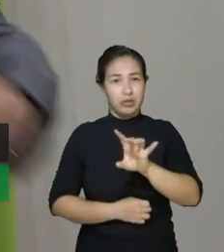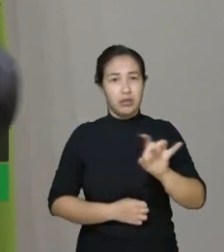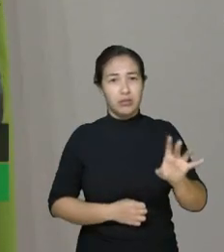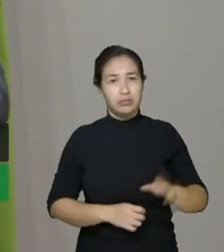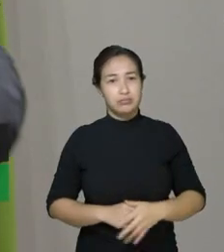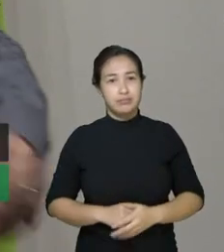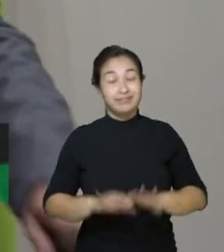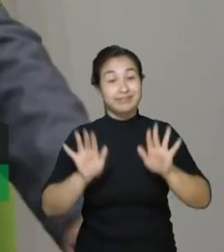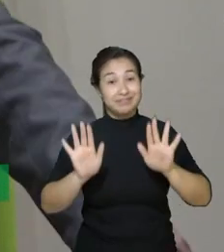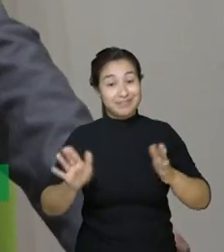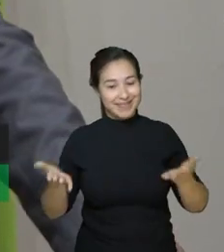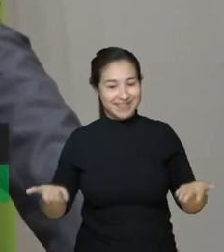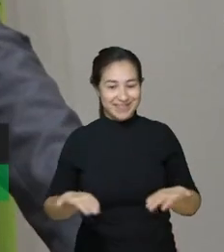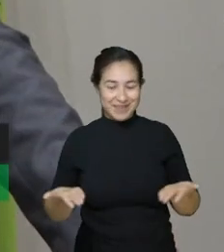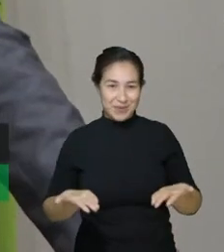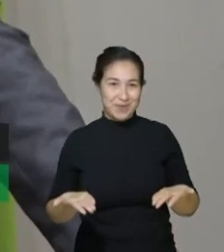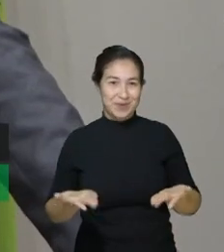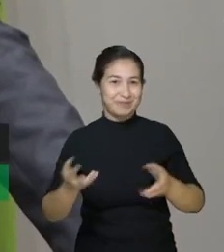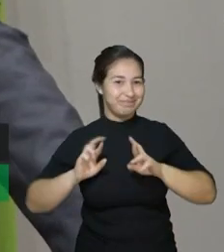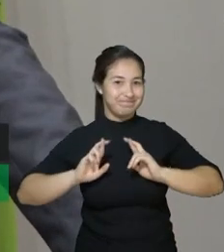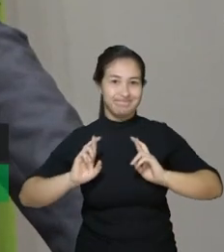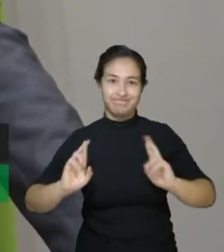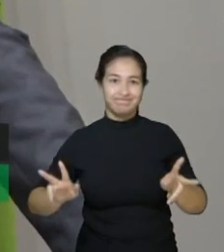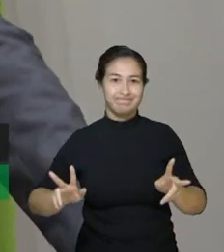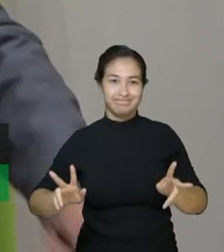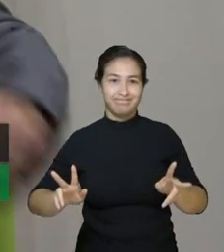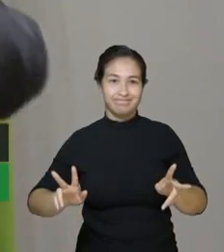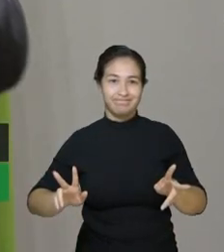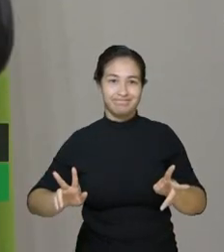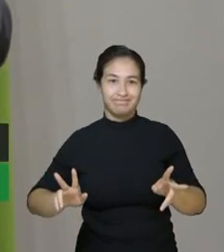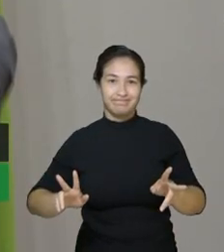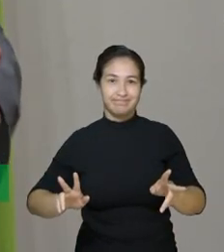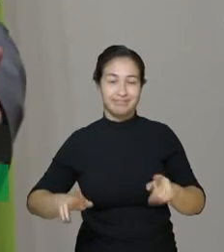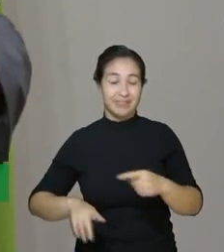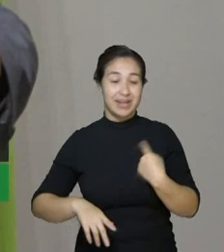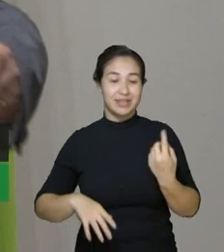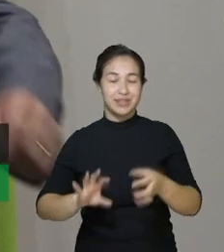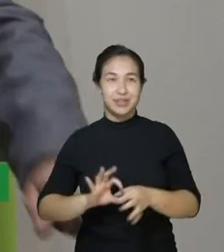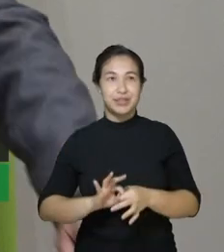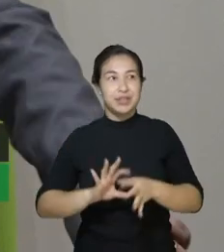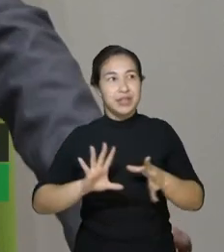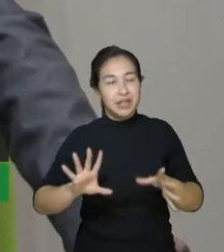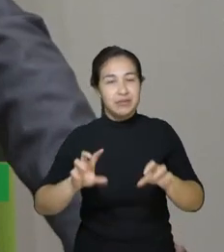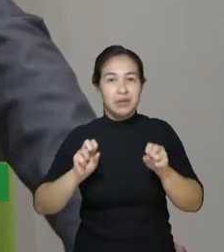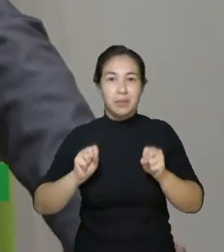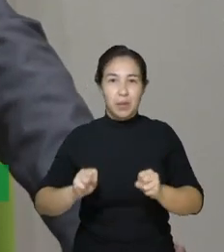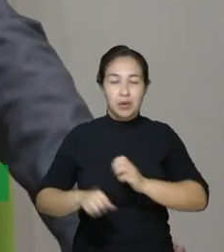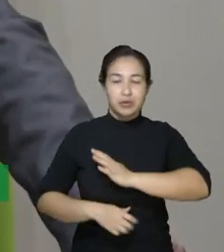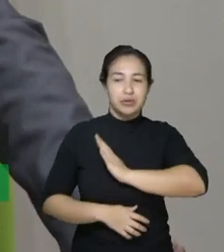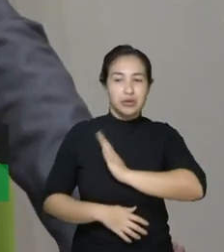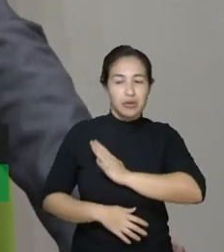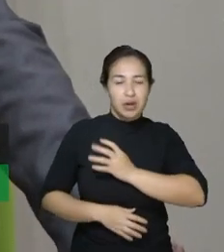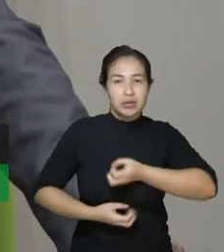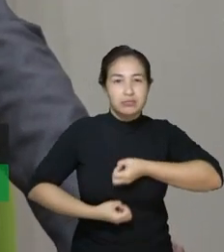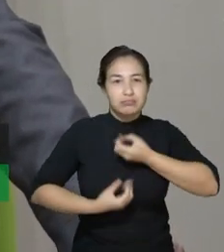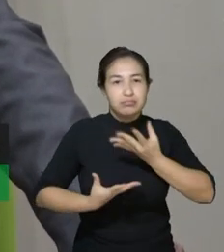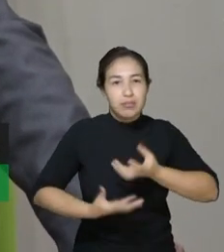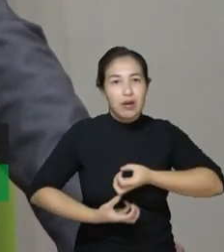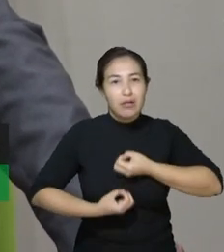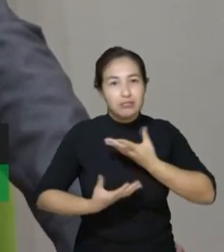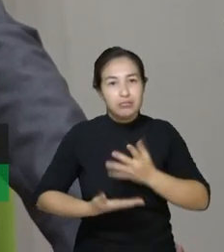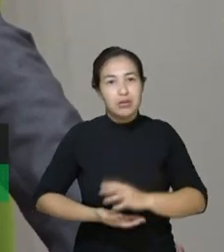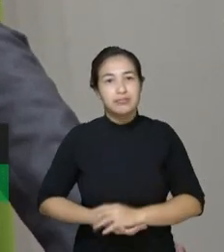Mas nesse momento aqui a gente se permite despojar um pouco de falar do